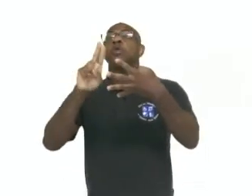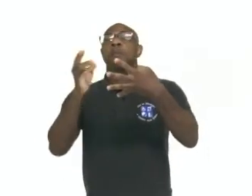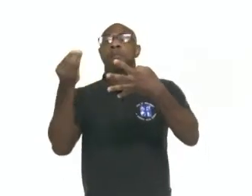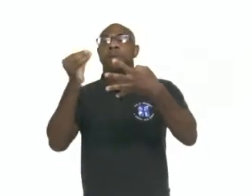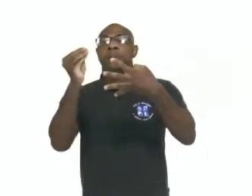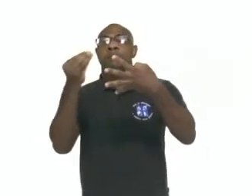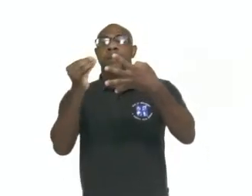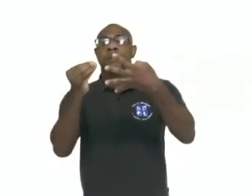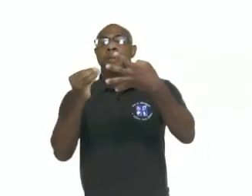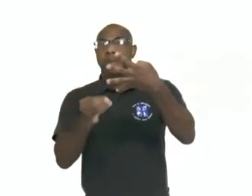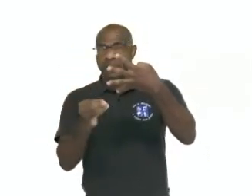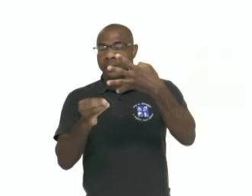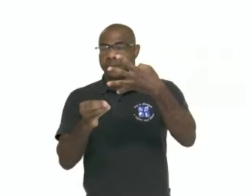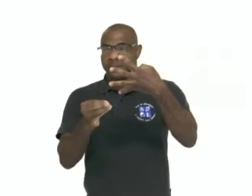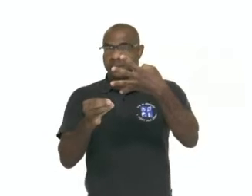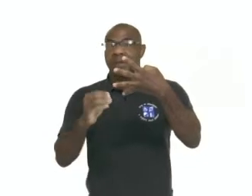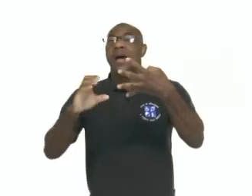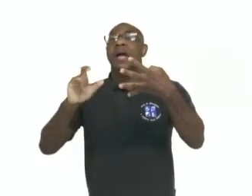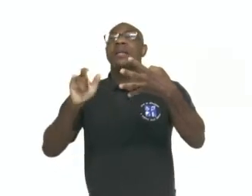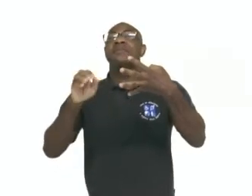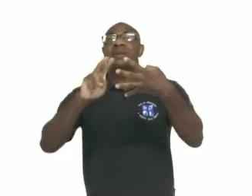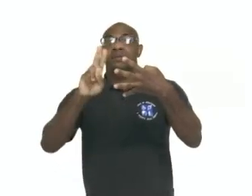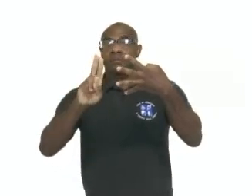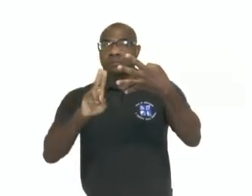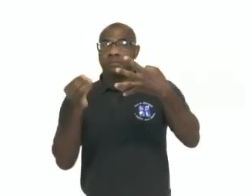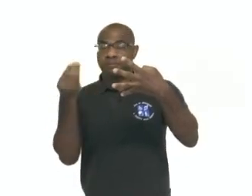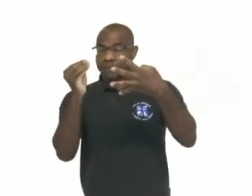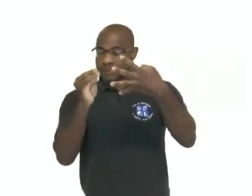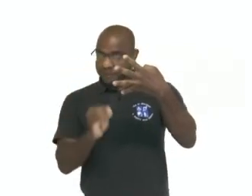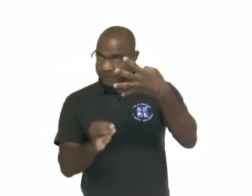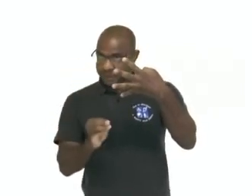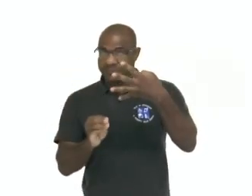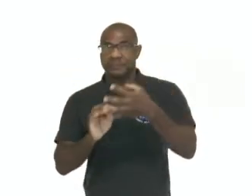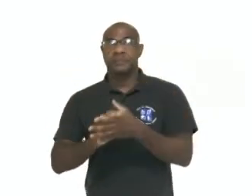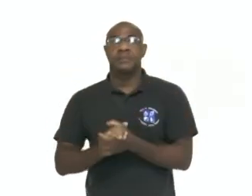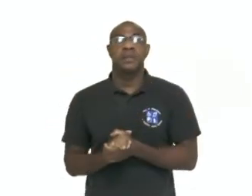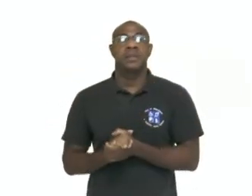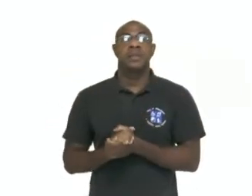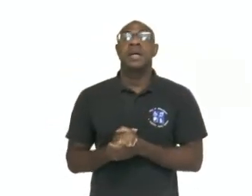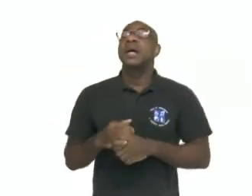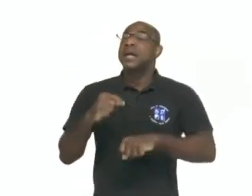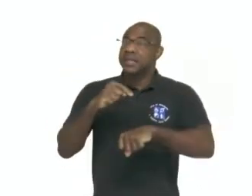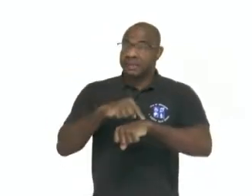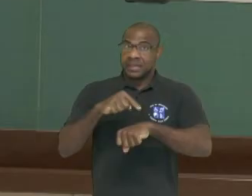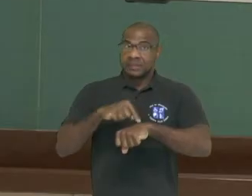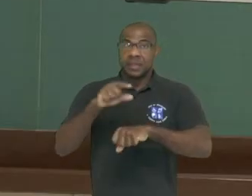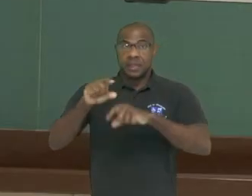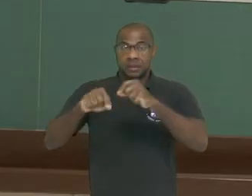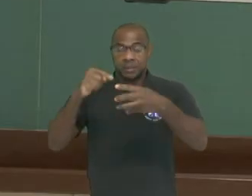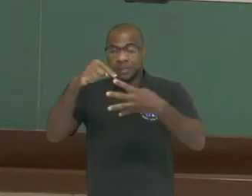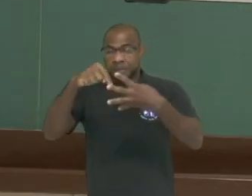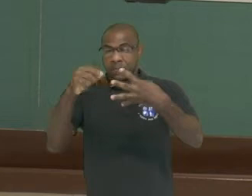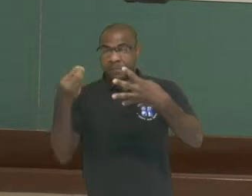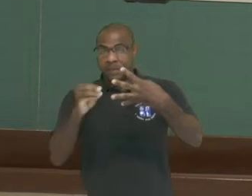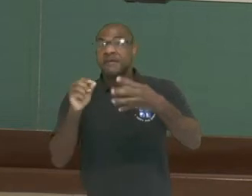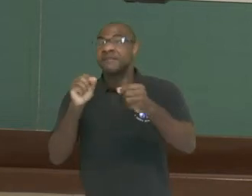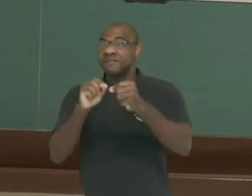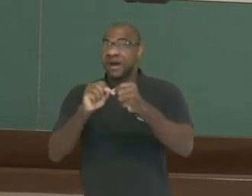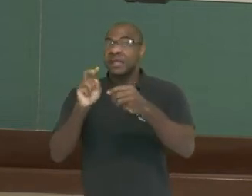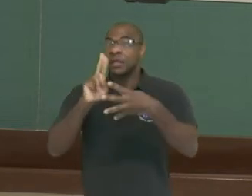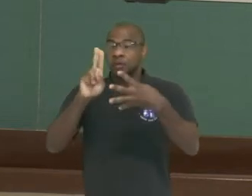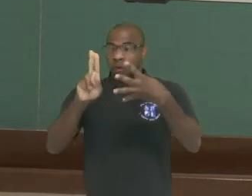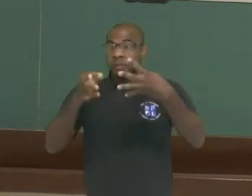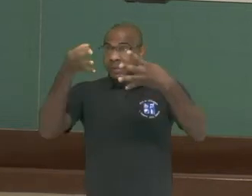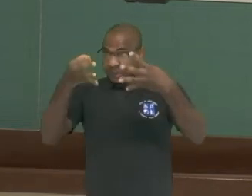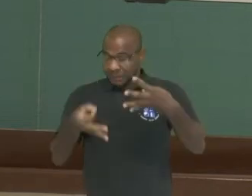óxido anfótero, óxido neutro, peróxido ou óxido ácido. Temos as opções, quero que você faça a classificação